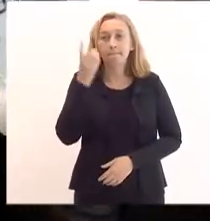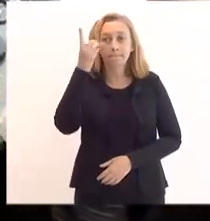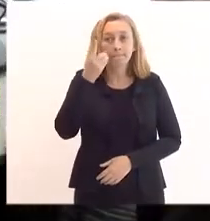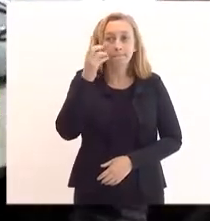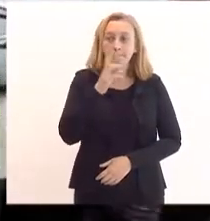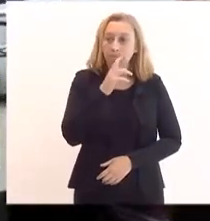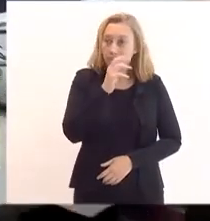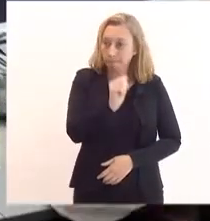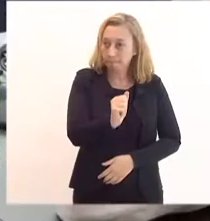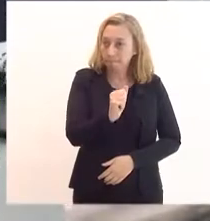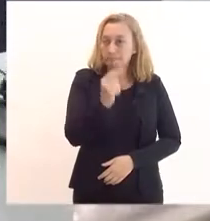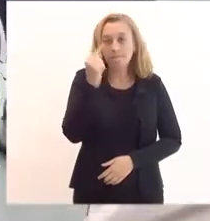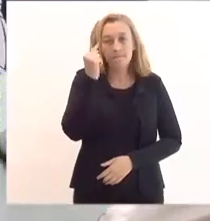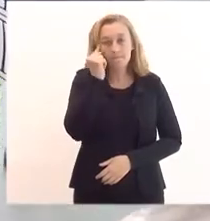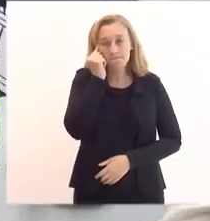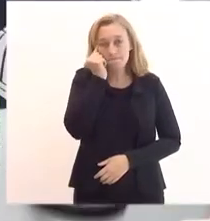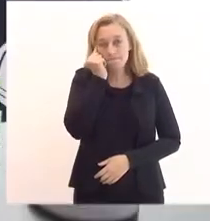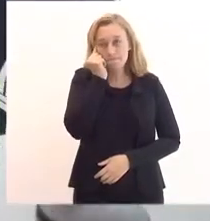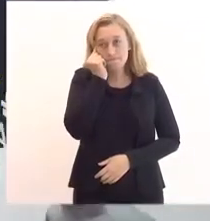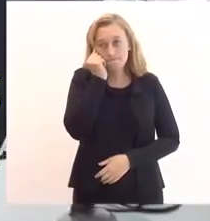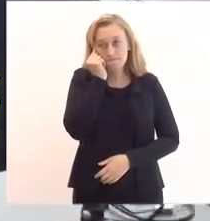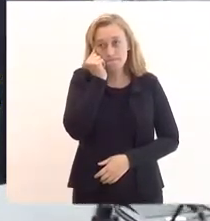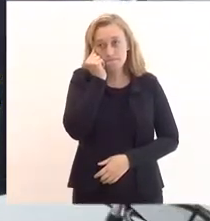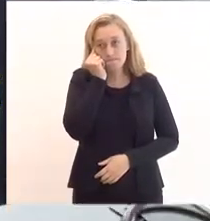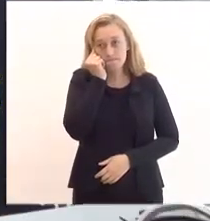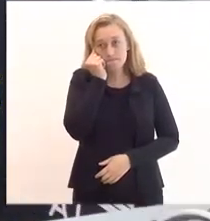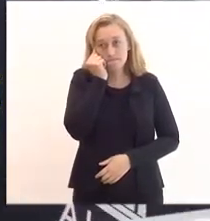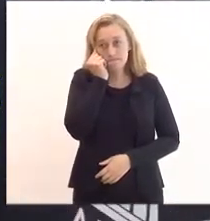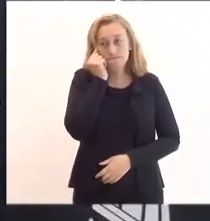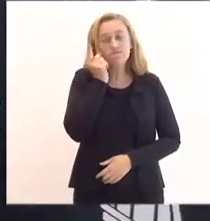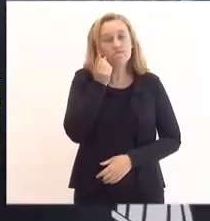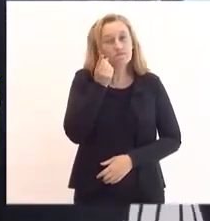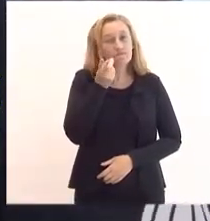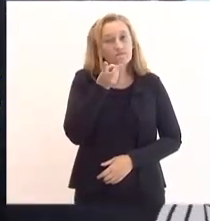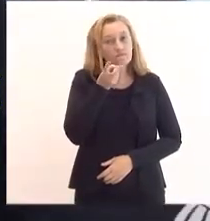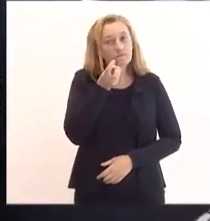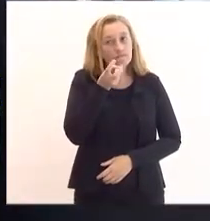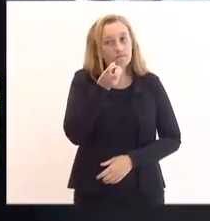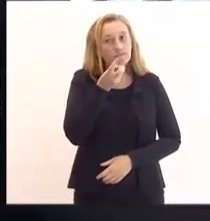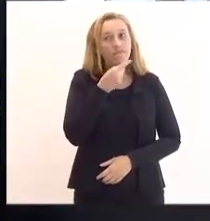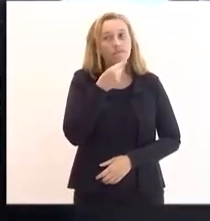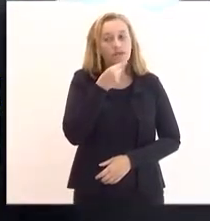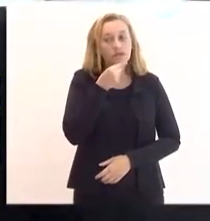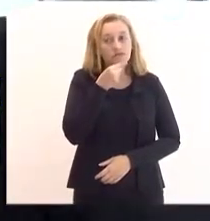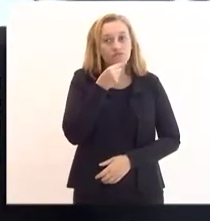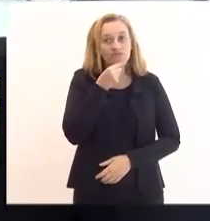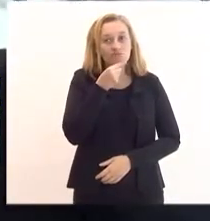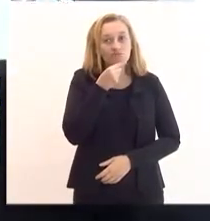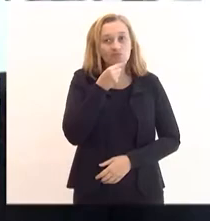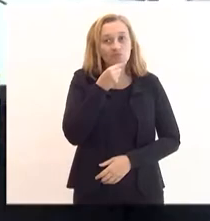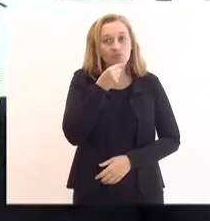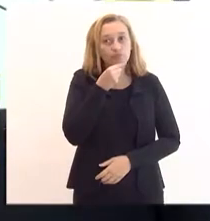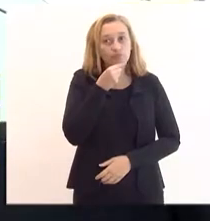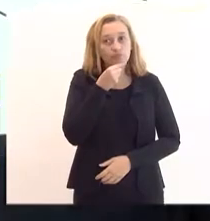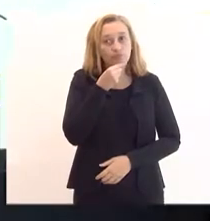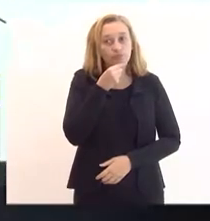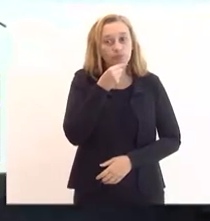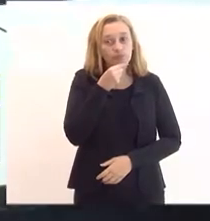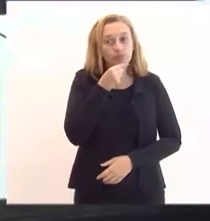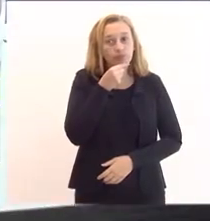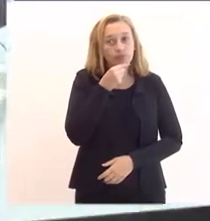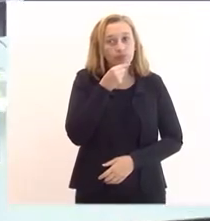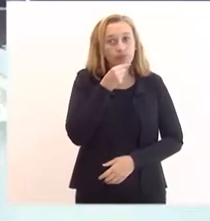Amorim refletisse, ele há de verificar que ele está chamando para